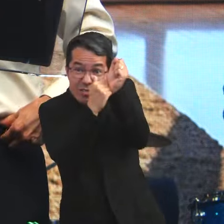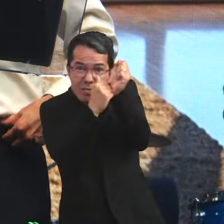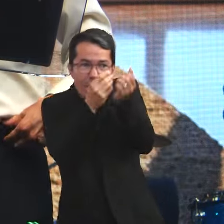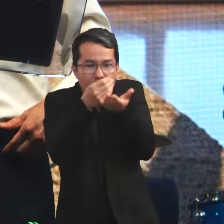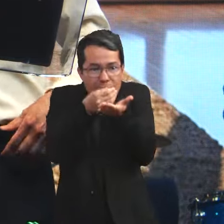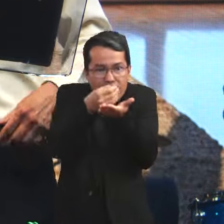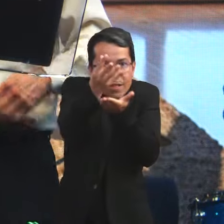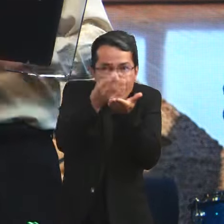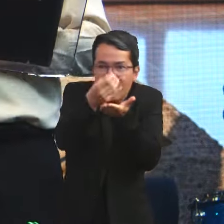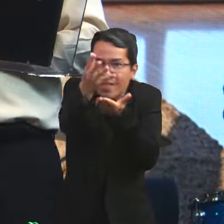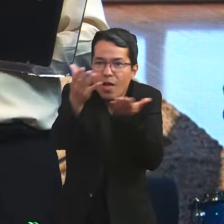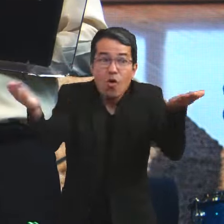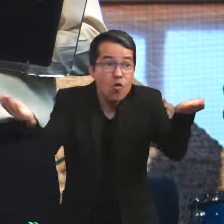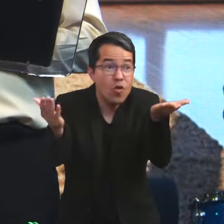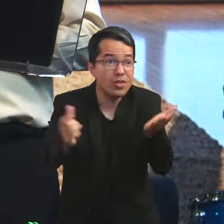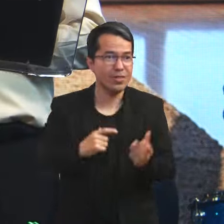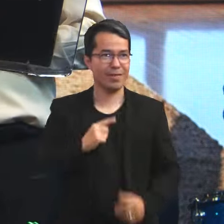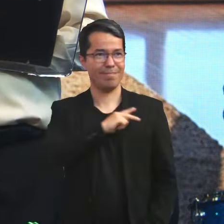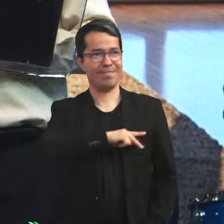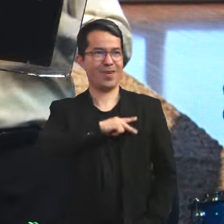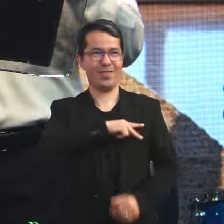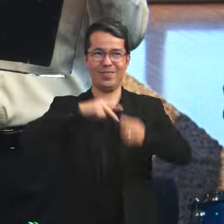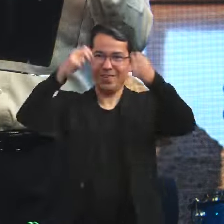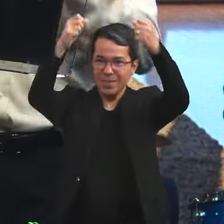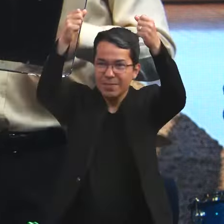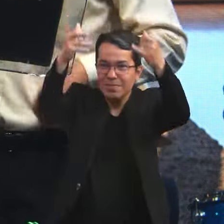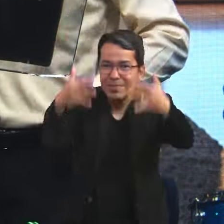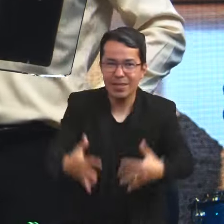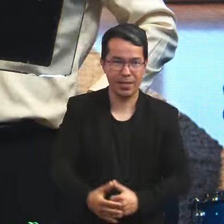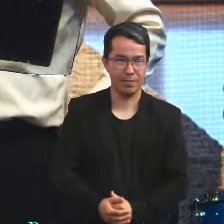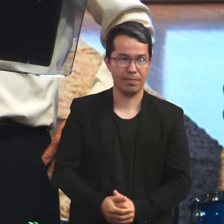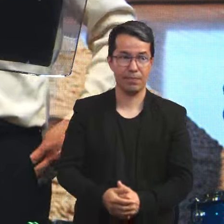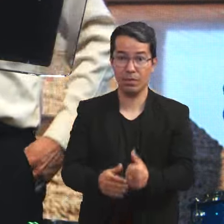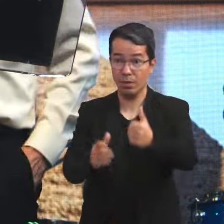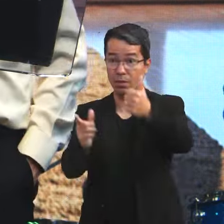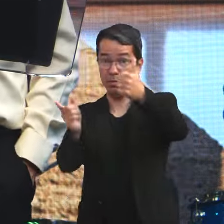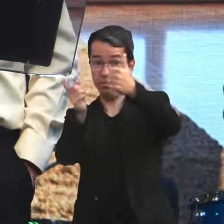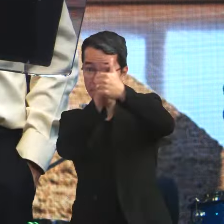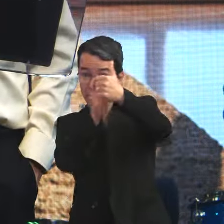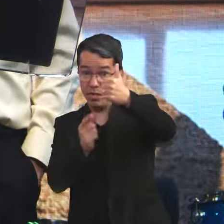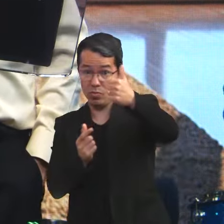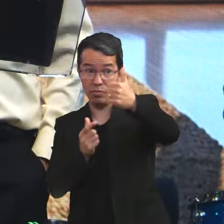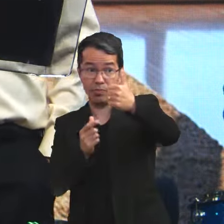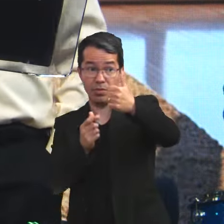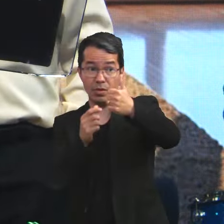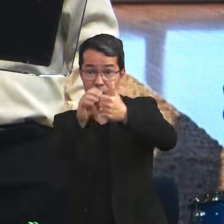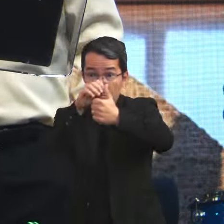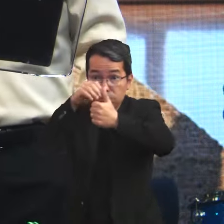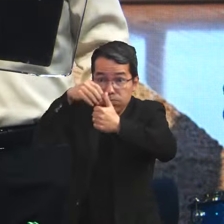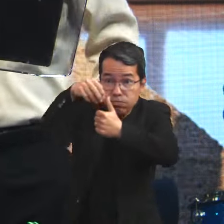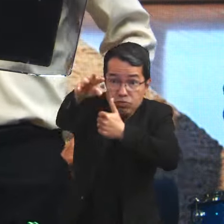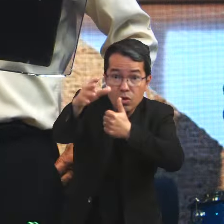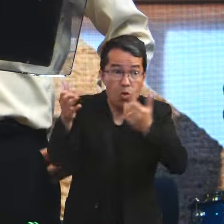Chev pa ter Prim Elo um Prim